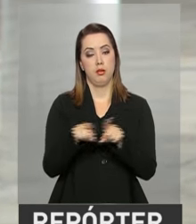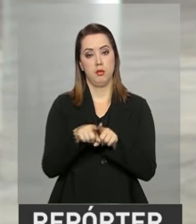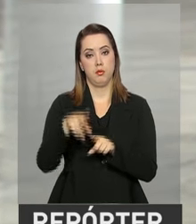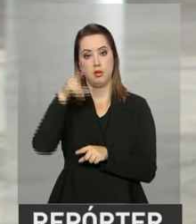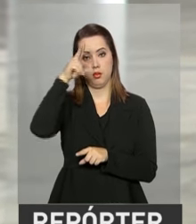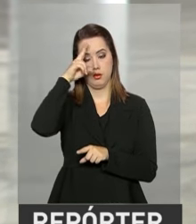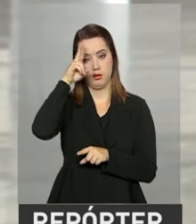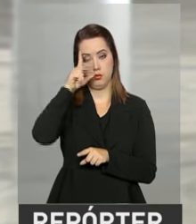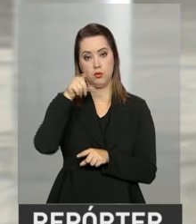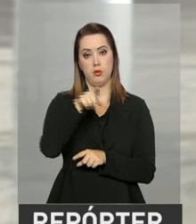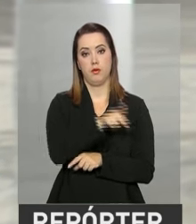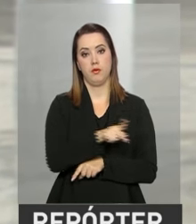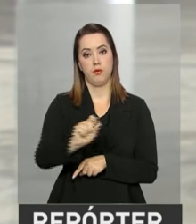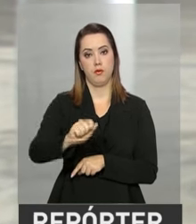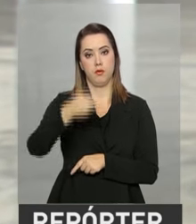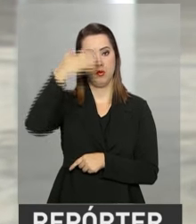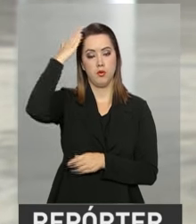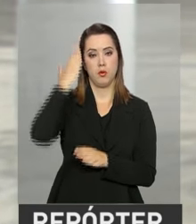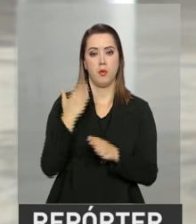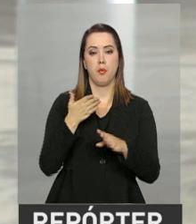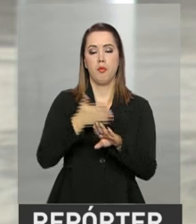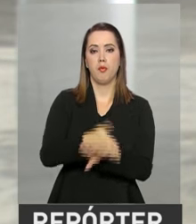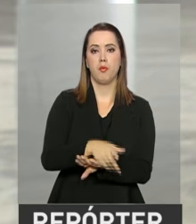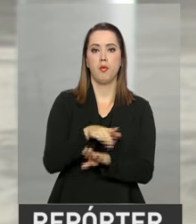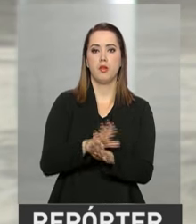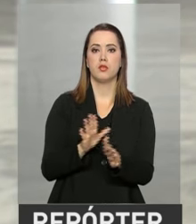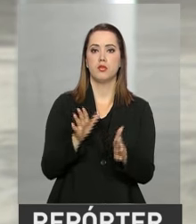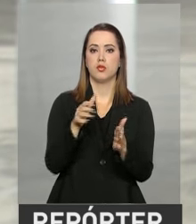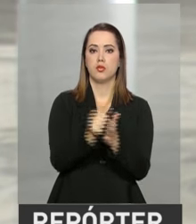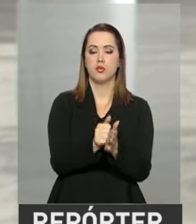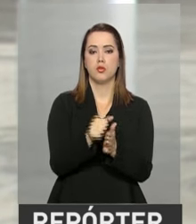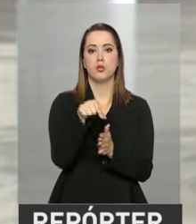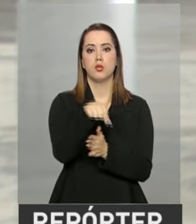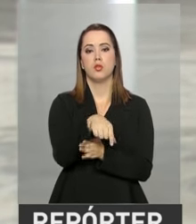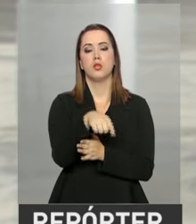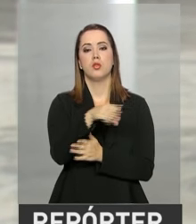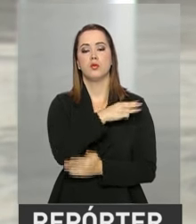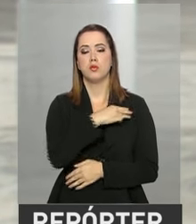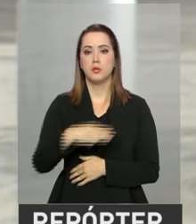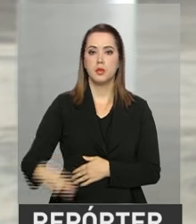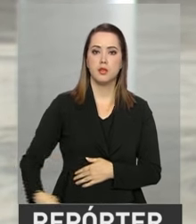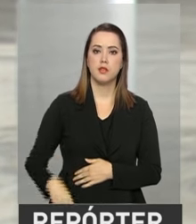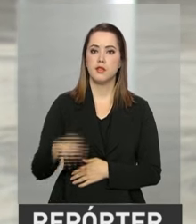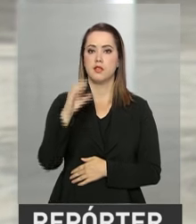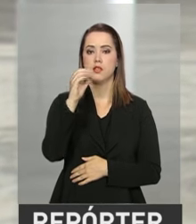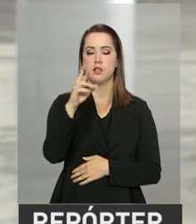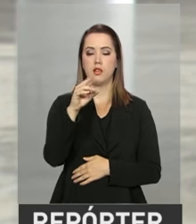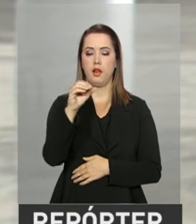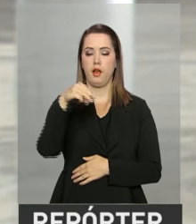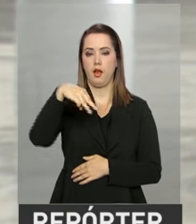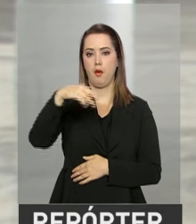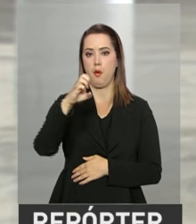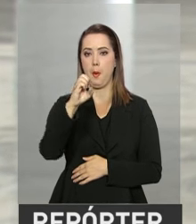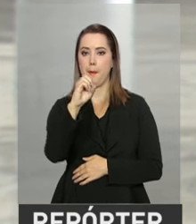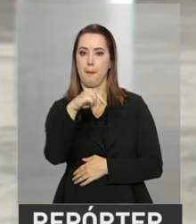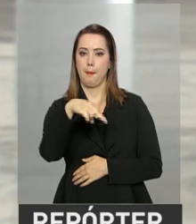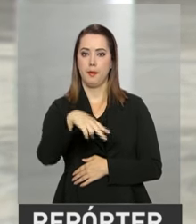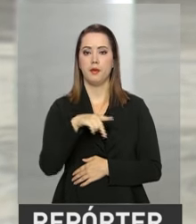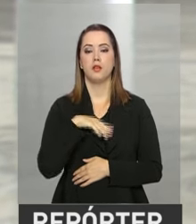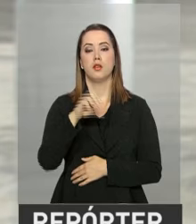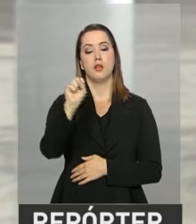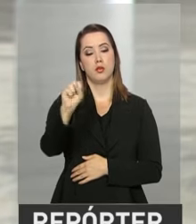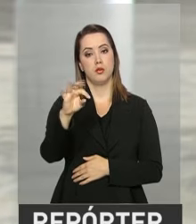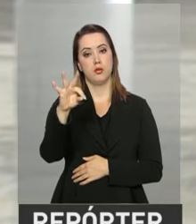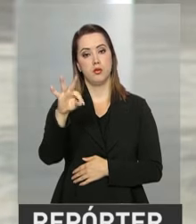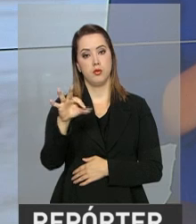presidente Michel Temer participa da cerimônia de posse da ministra Carmen Lúcia, na presidência do Supremo Tribunal Federal.